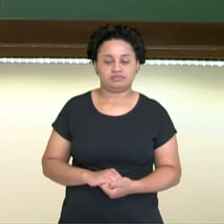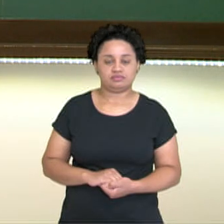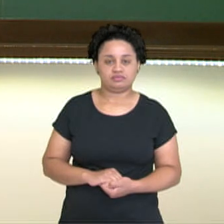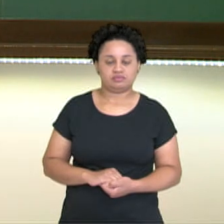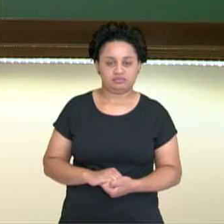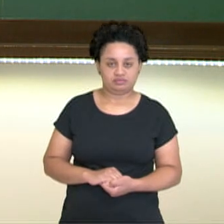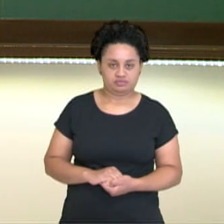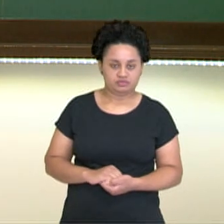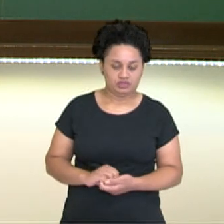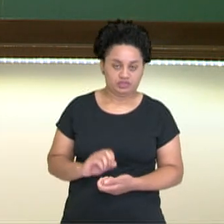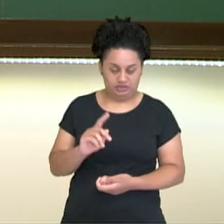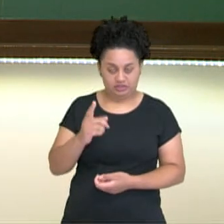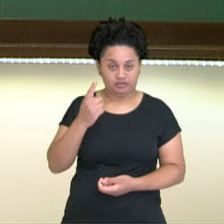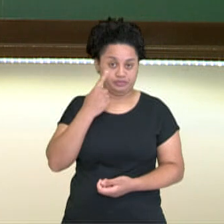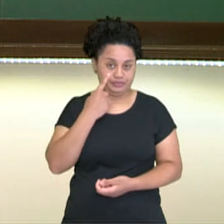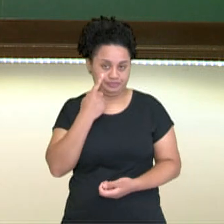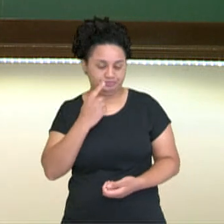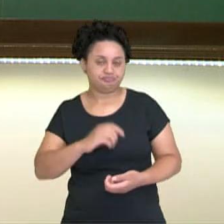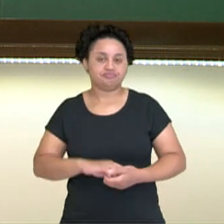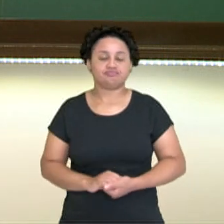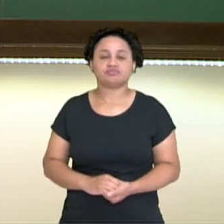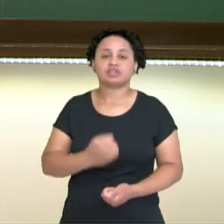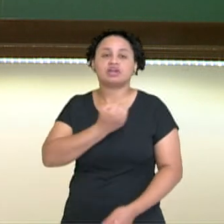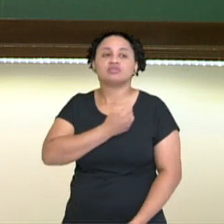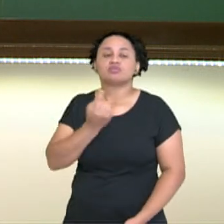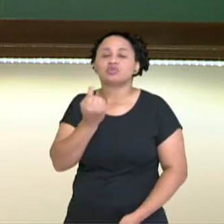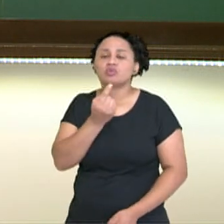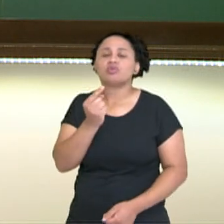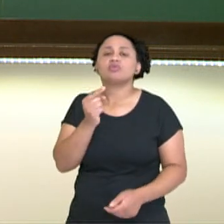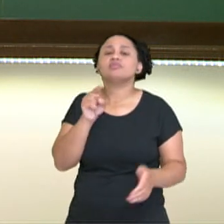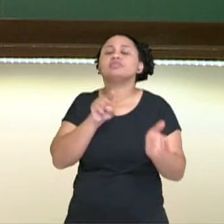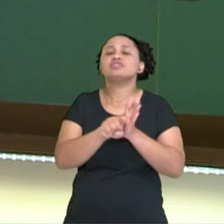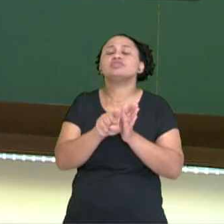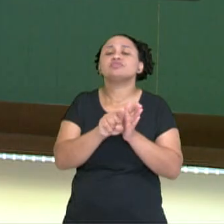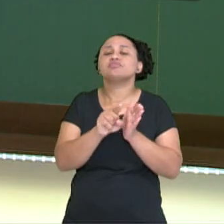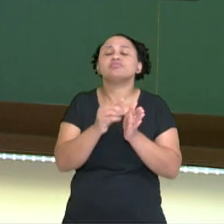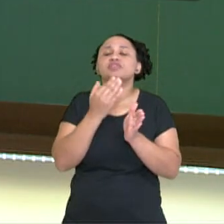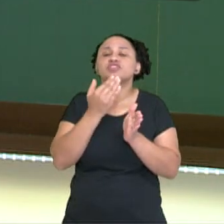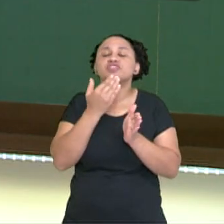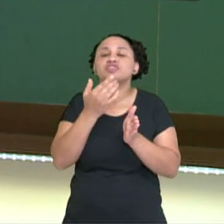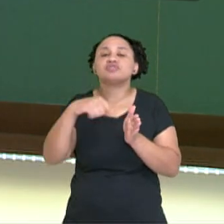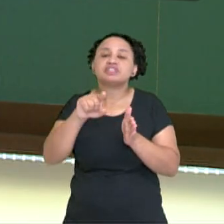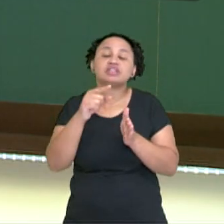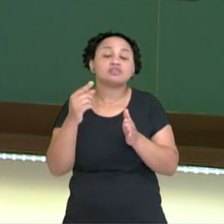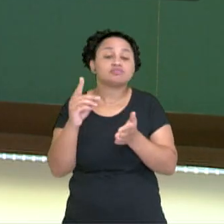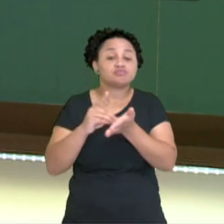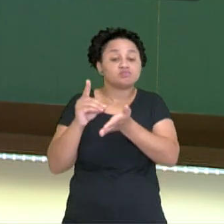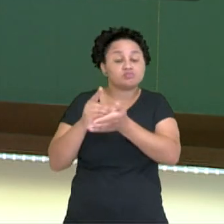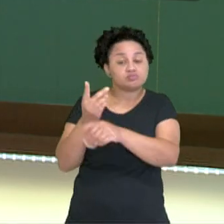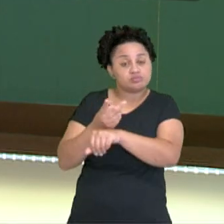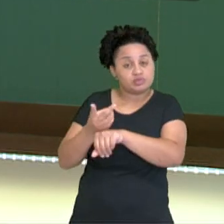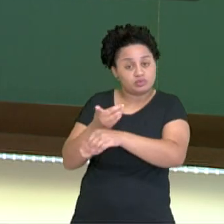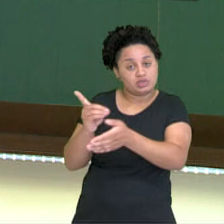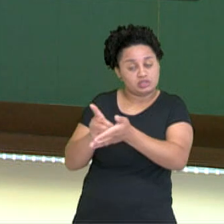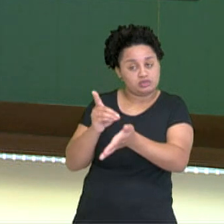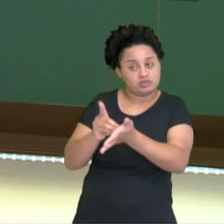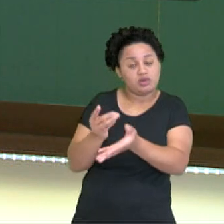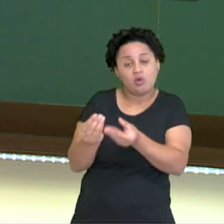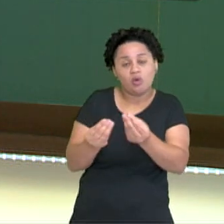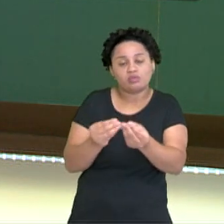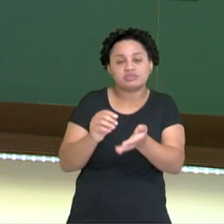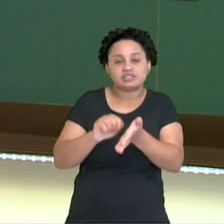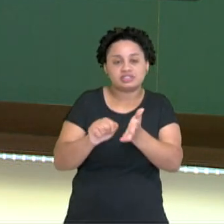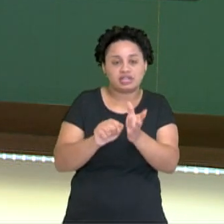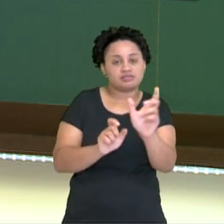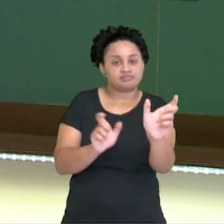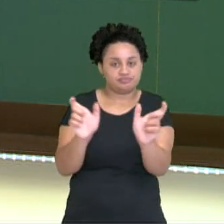Ok, let's check, vamos checar. Na número 1 eu tinha pedido para que vocês fossem até o dicionário para poder ver como que se escreve, como que se fala as palavras